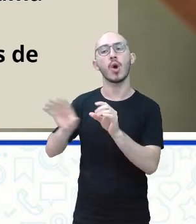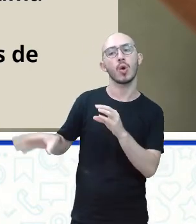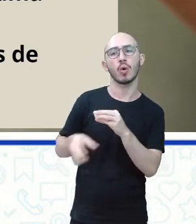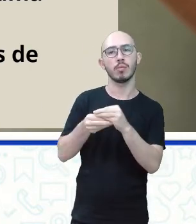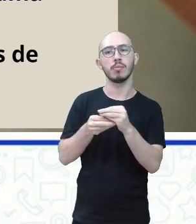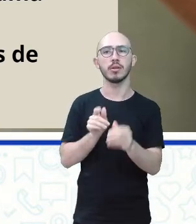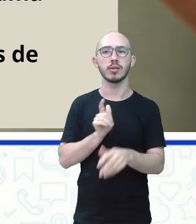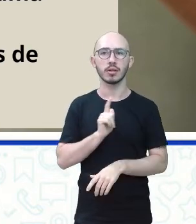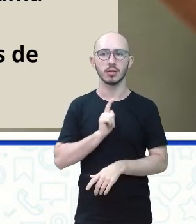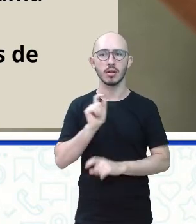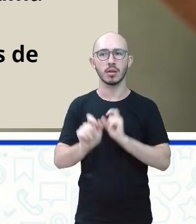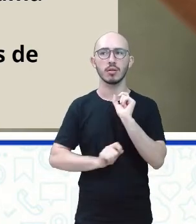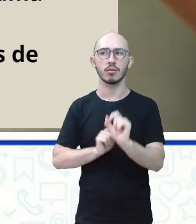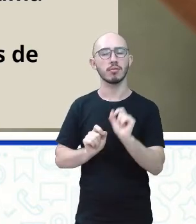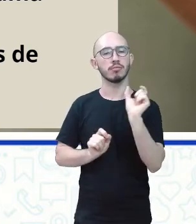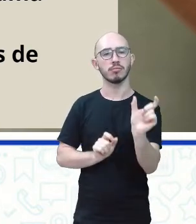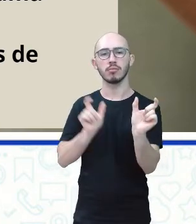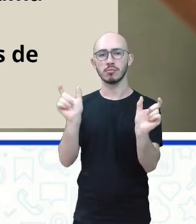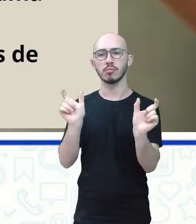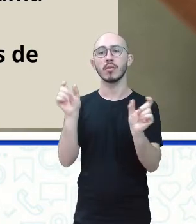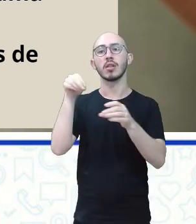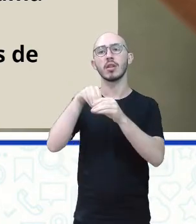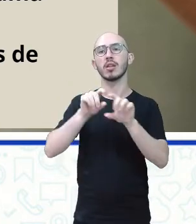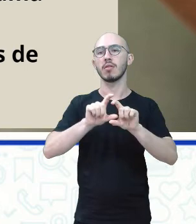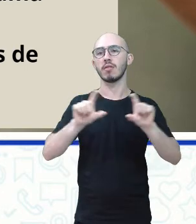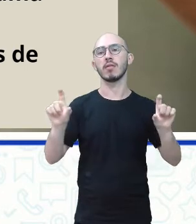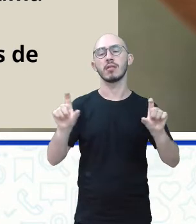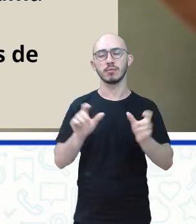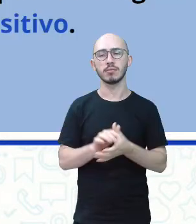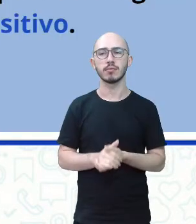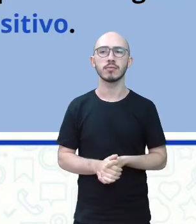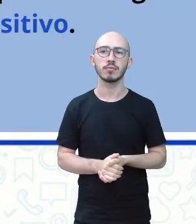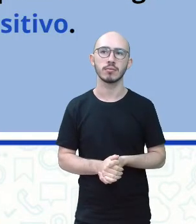estabelece entre termos de uma oração.